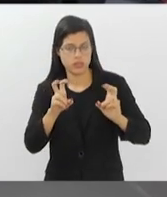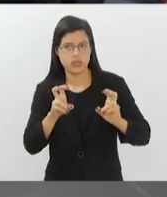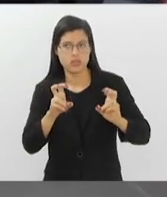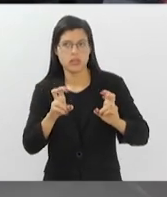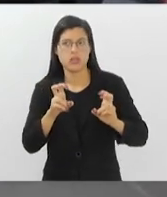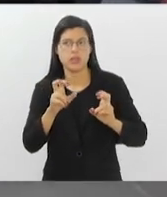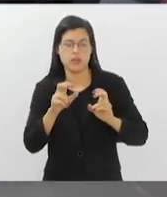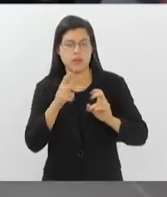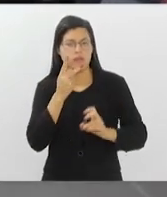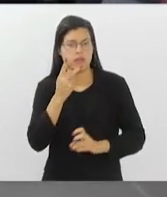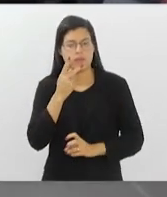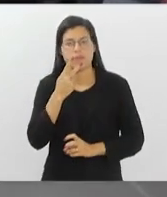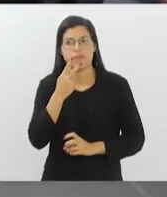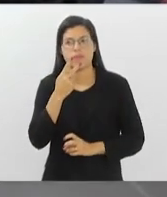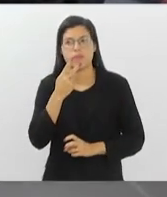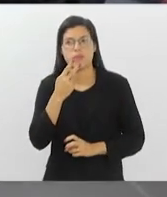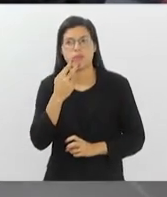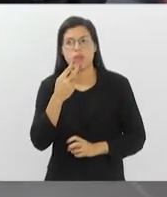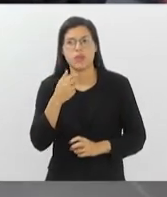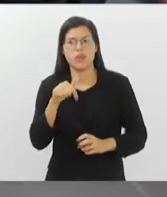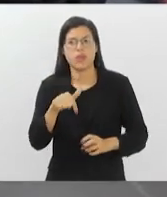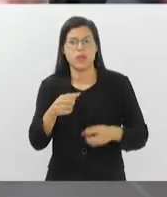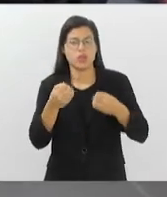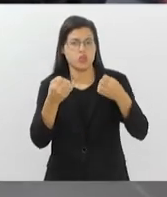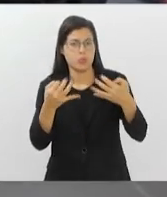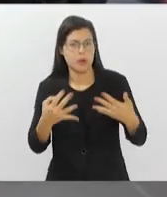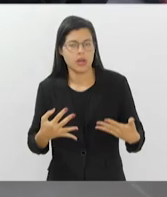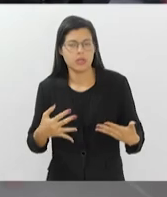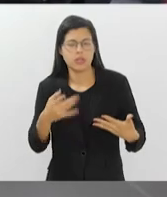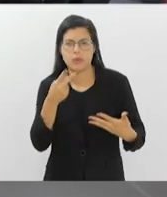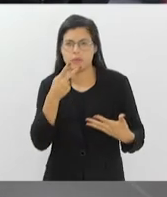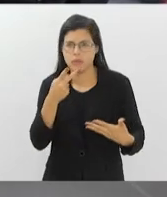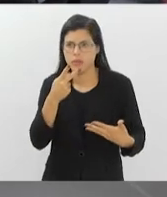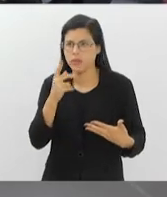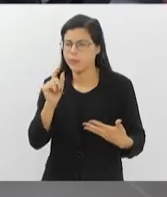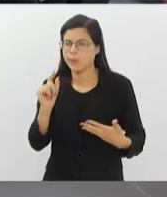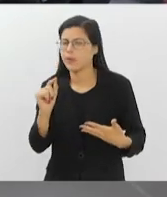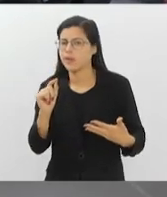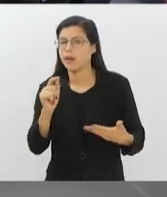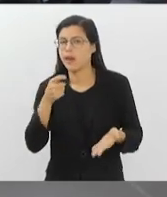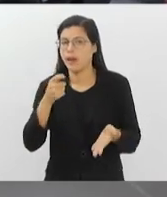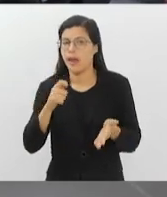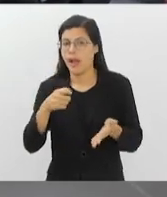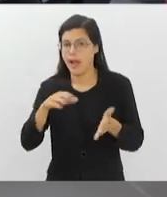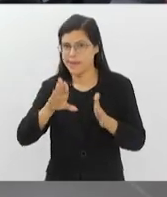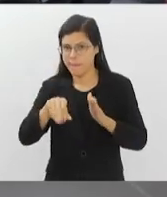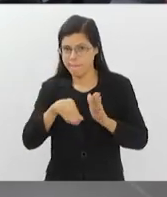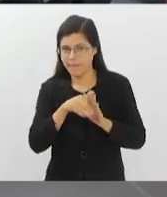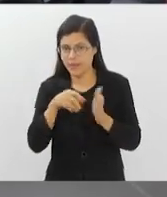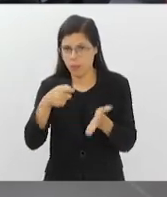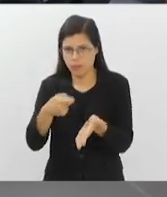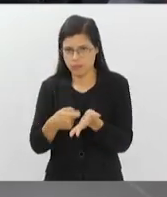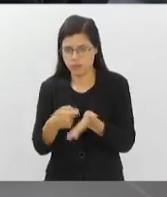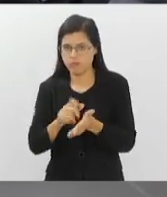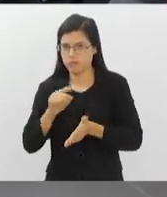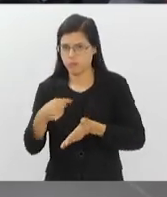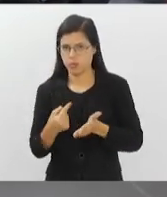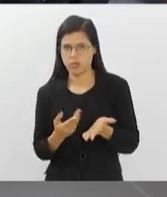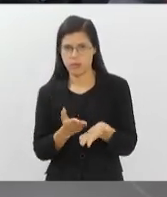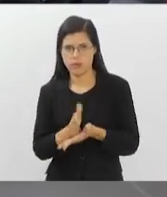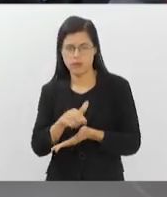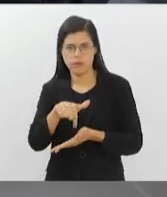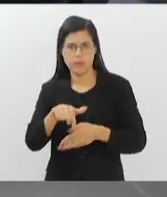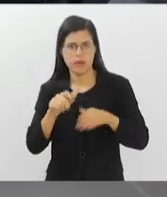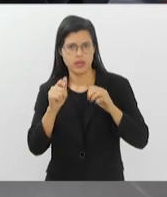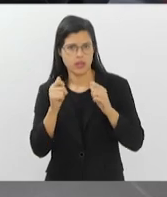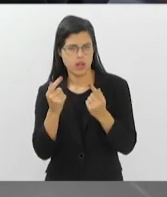abordado. E, justamente, os esclarecimentos que eu prestei foi nesse sentido, de que as emendas impositivas que nós aprovamos aqui na